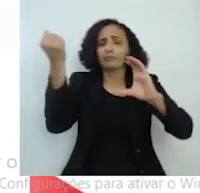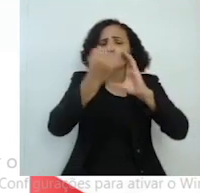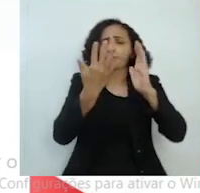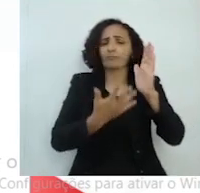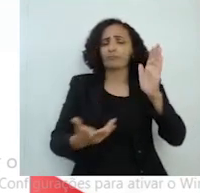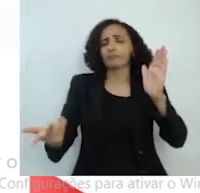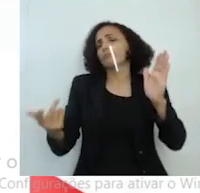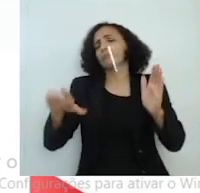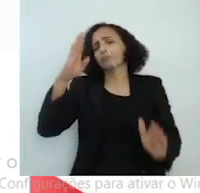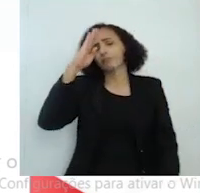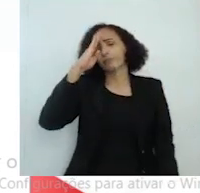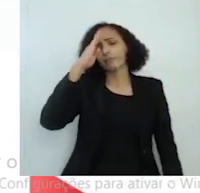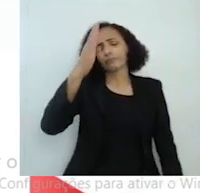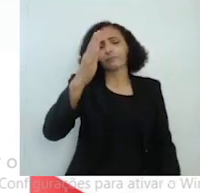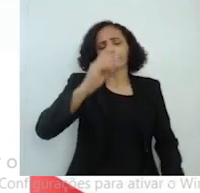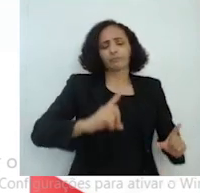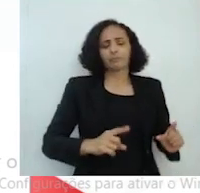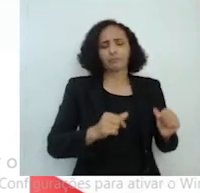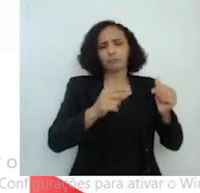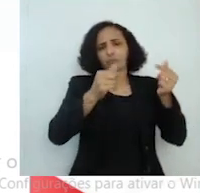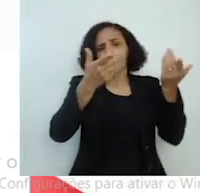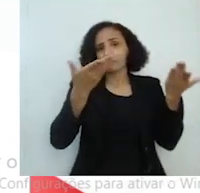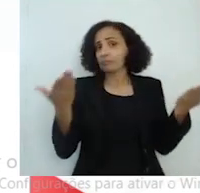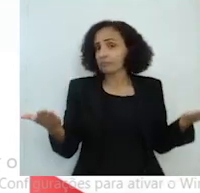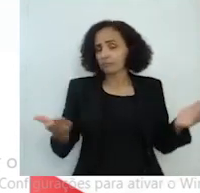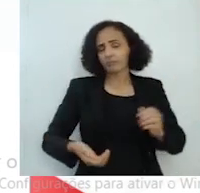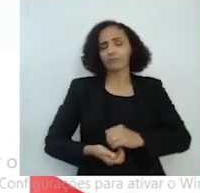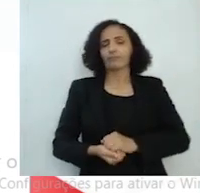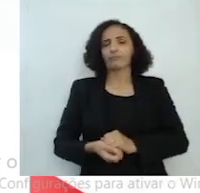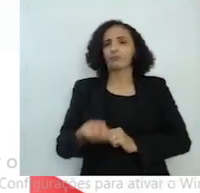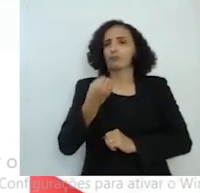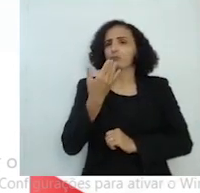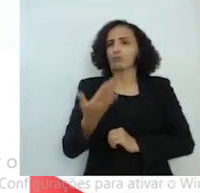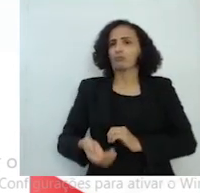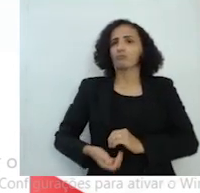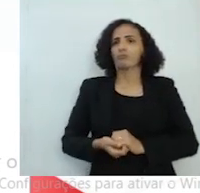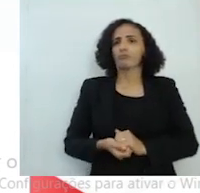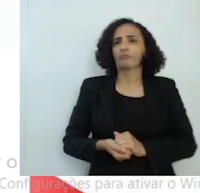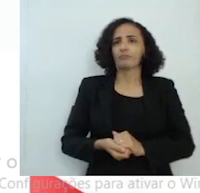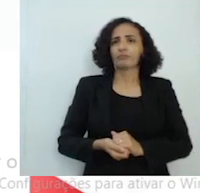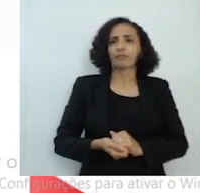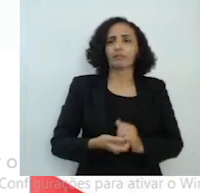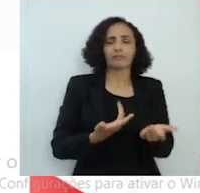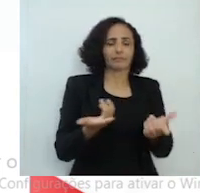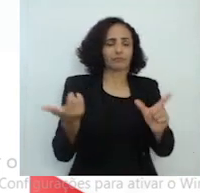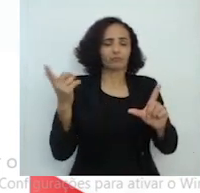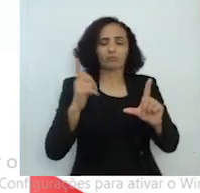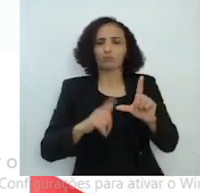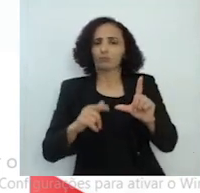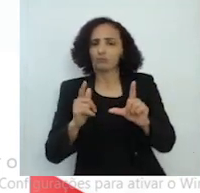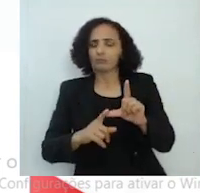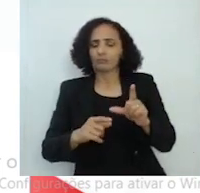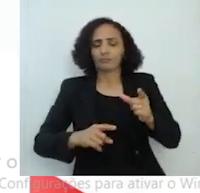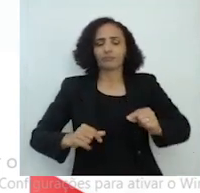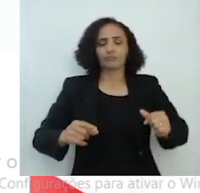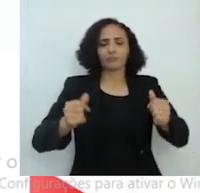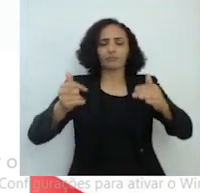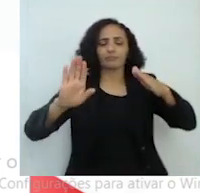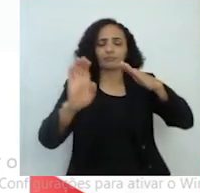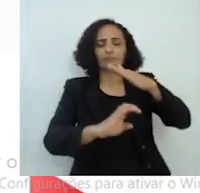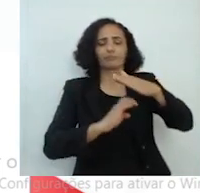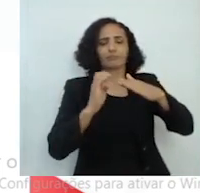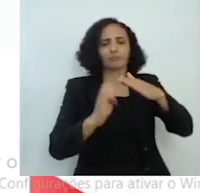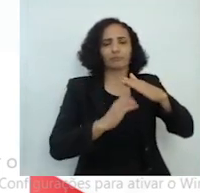principais do capitalismo? Bom, teve o capitalismo financeiro, tem o capitalismo industrial e o